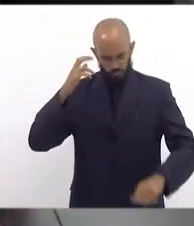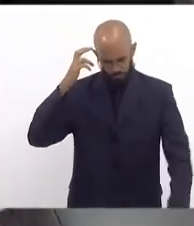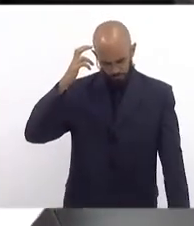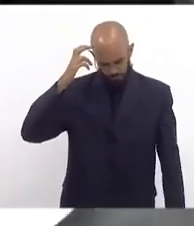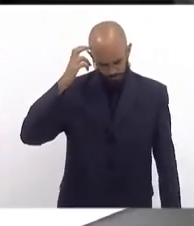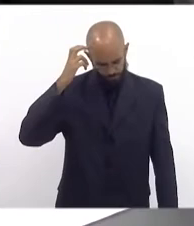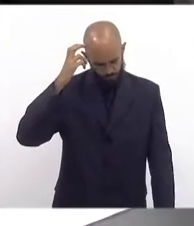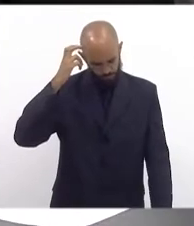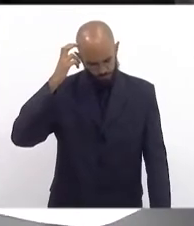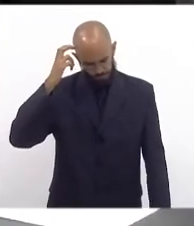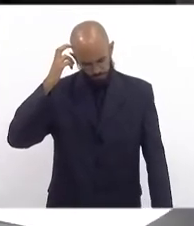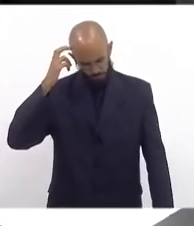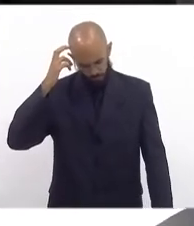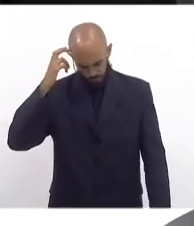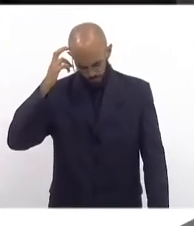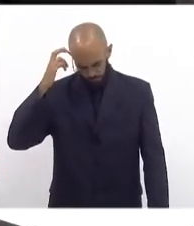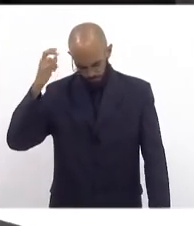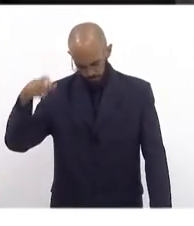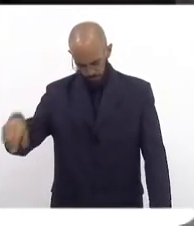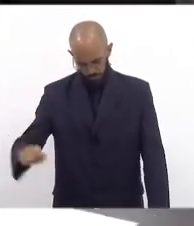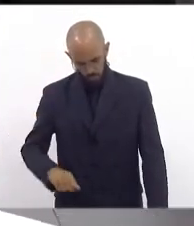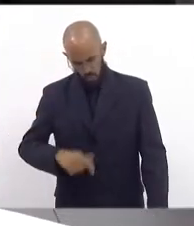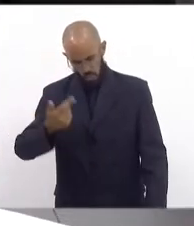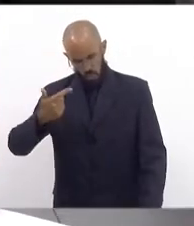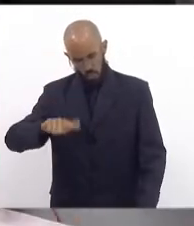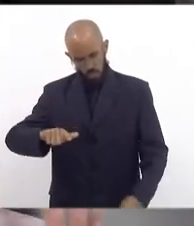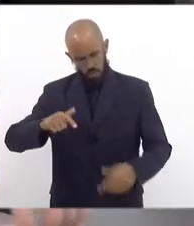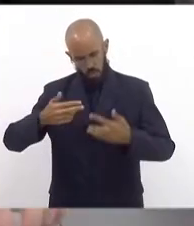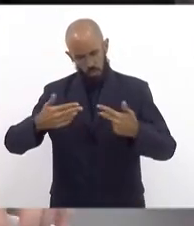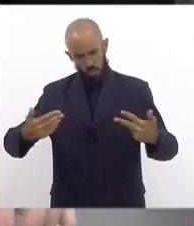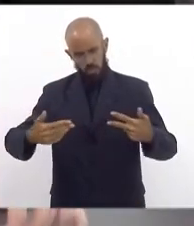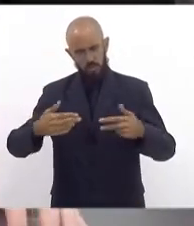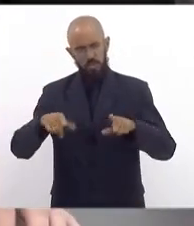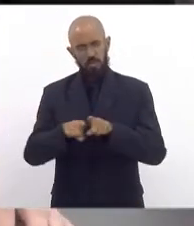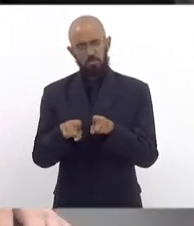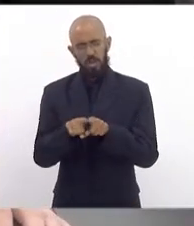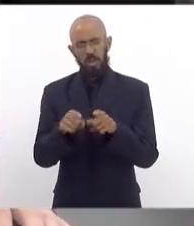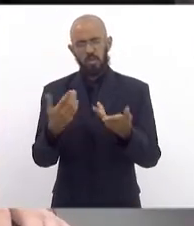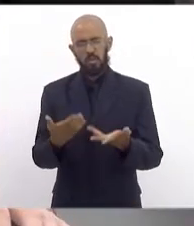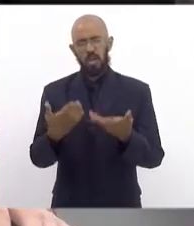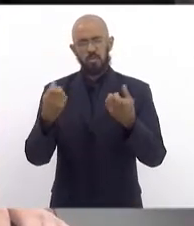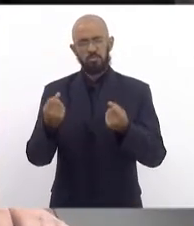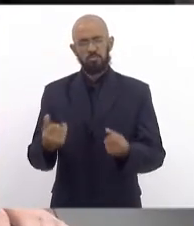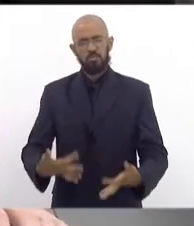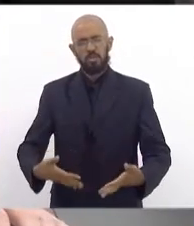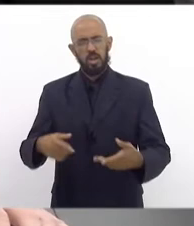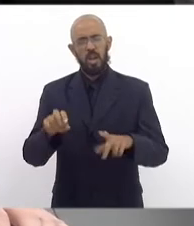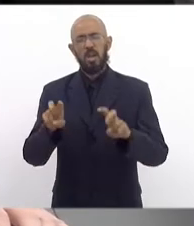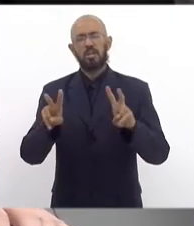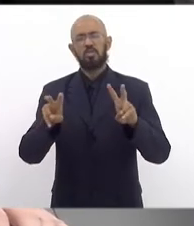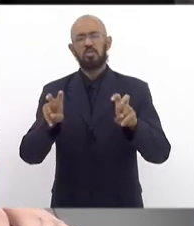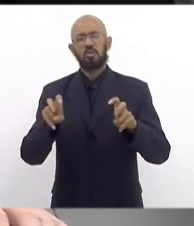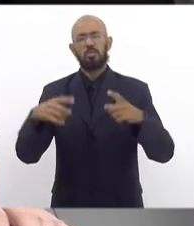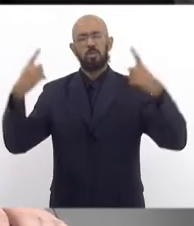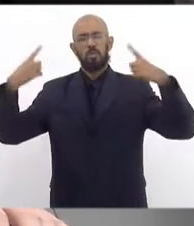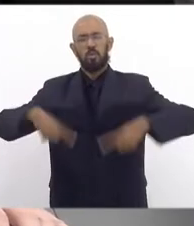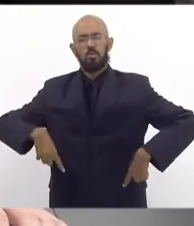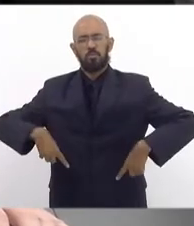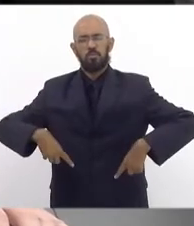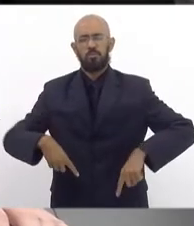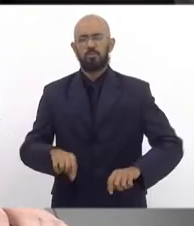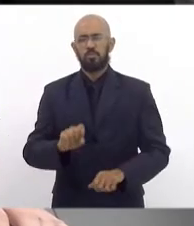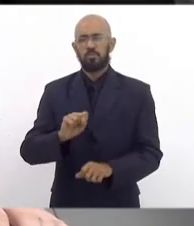bom então e aí o último ponto que eu faço referência aqui é a com relação à questão da competitividade do